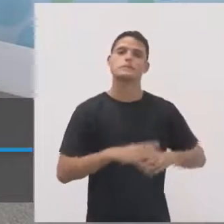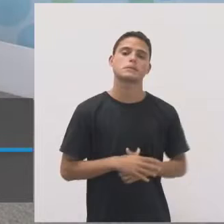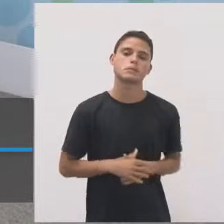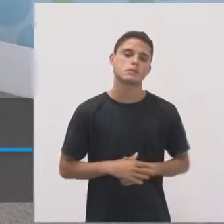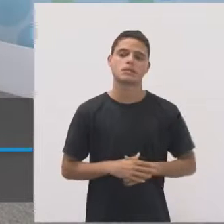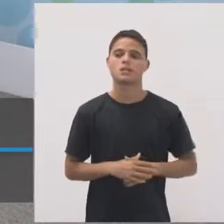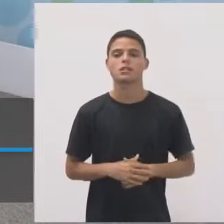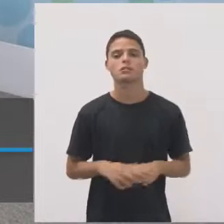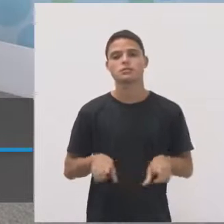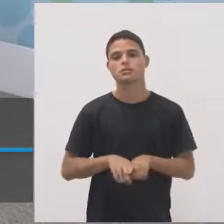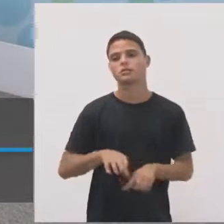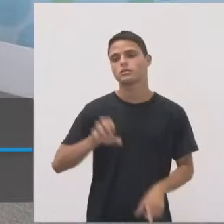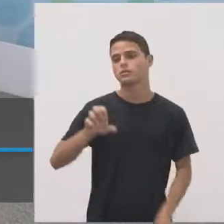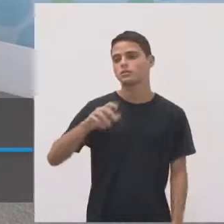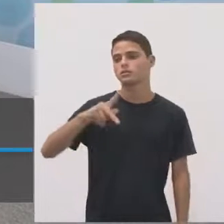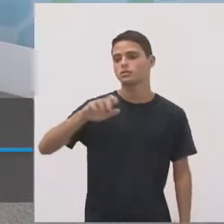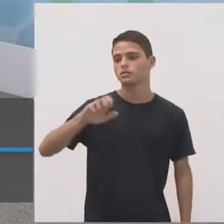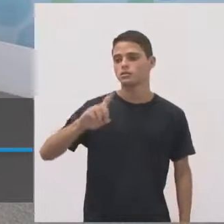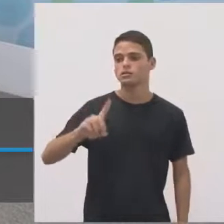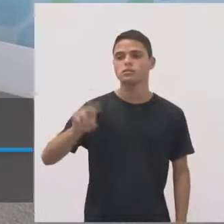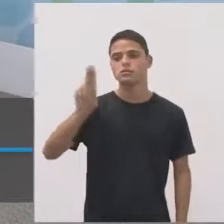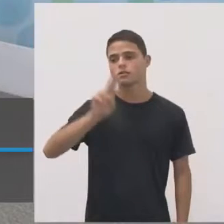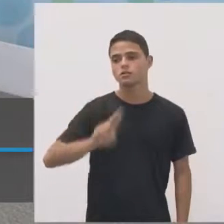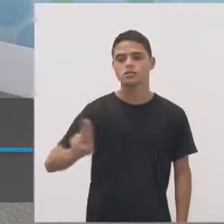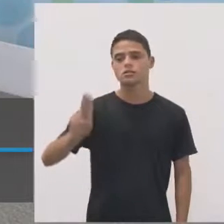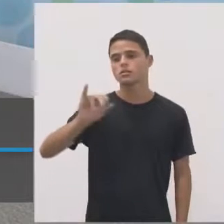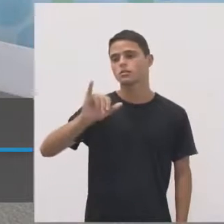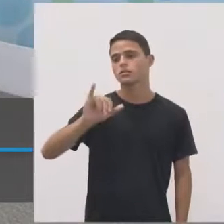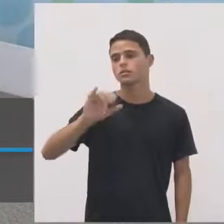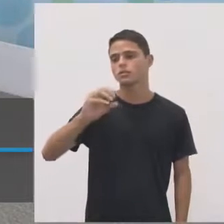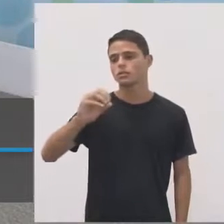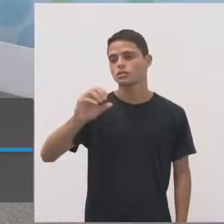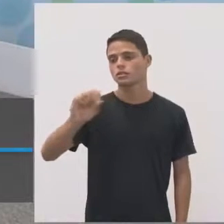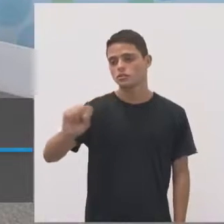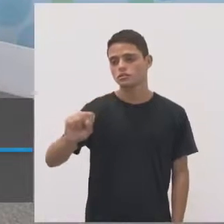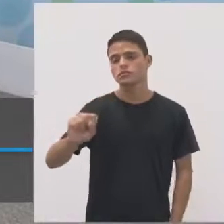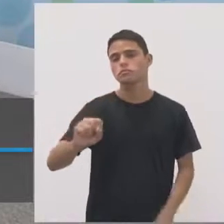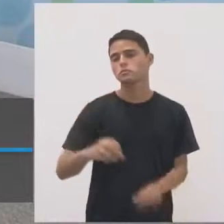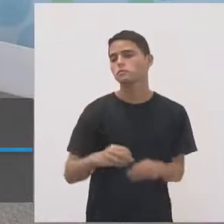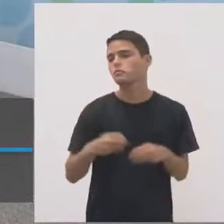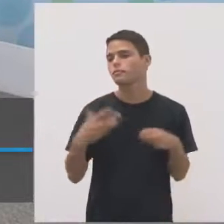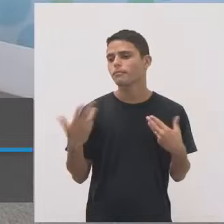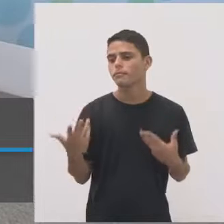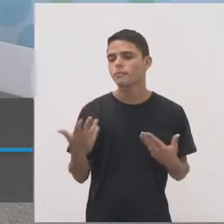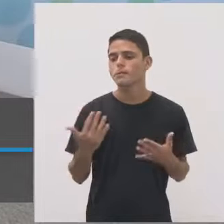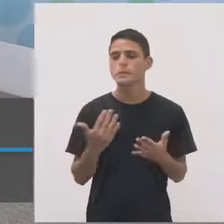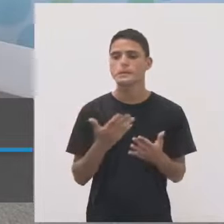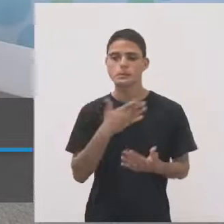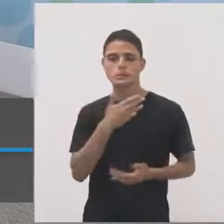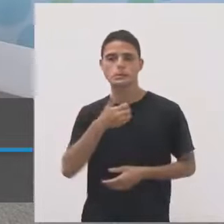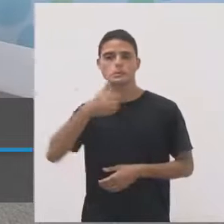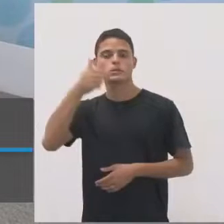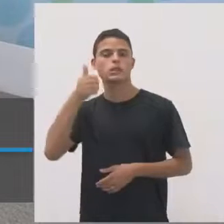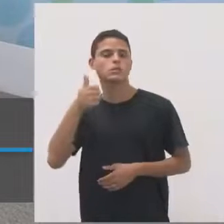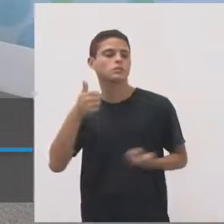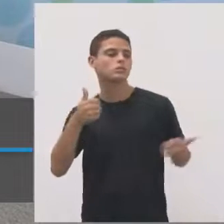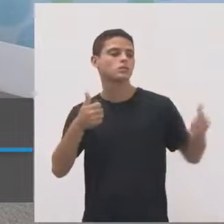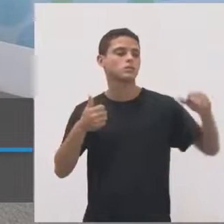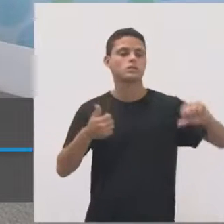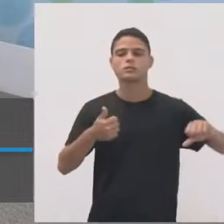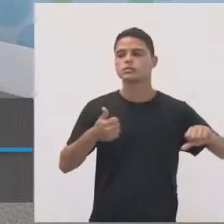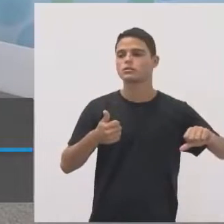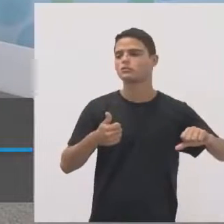a Apple, por exemplo, eles usam o iOS, tá? Então, Felipe, qual que é melhor, qual que é pior? Gente, isso não